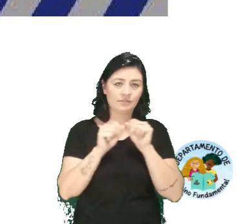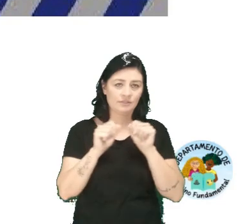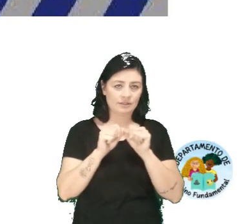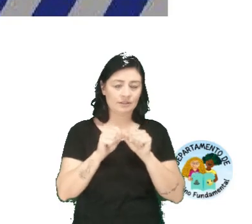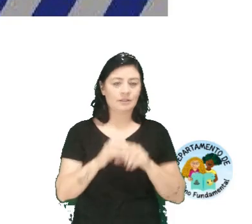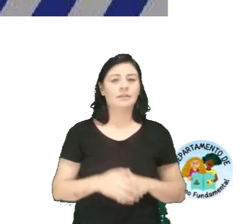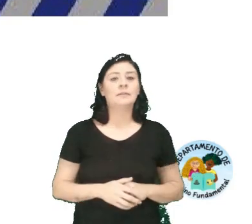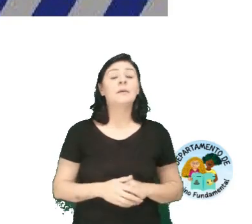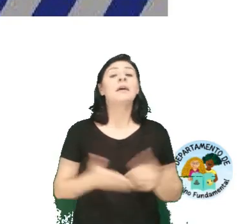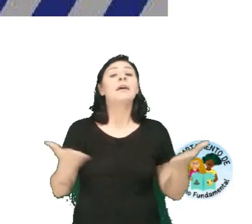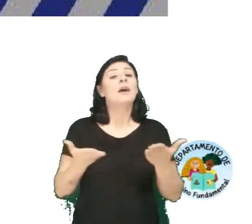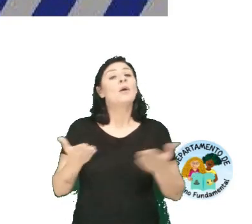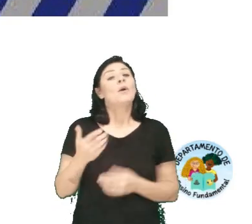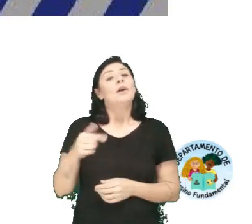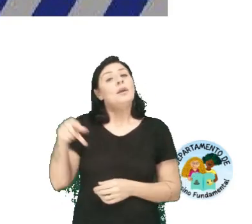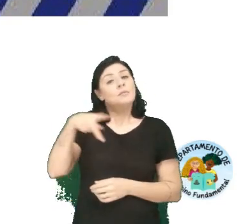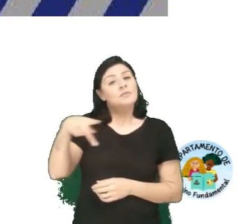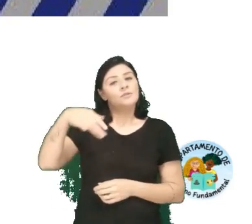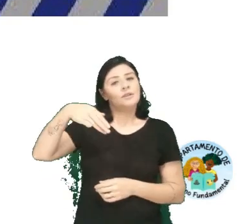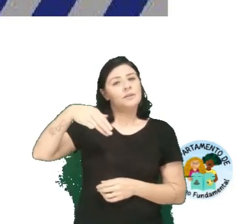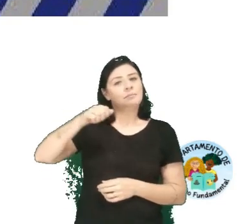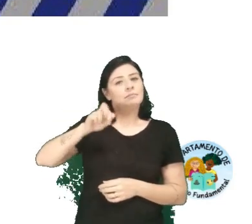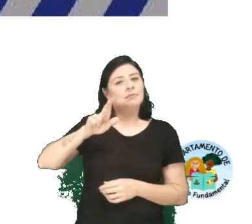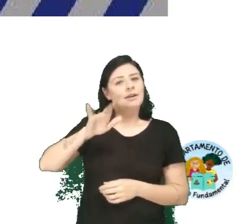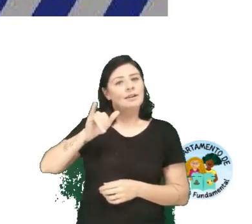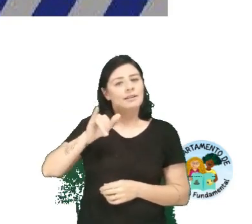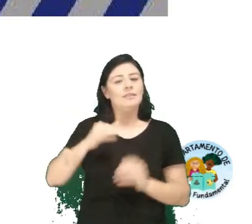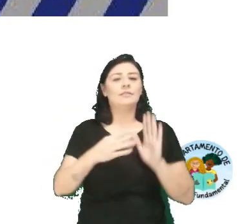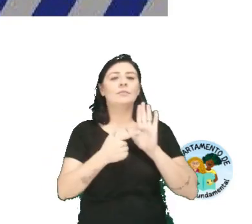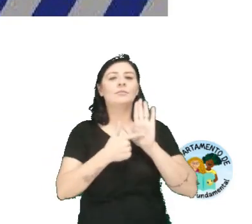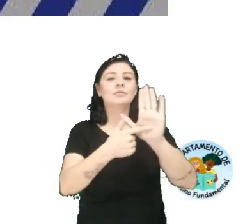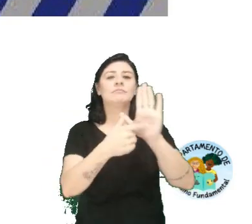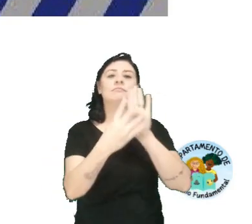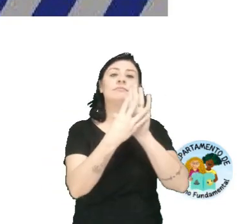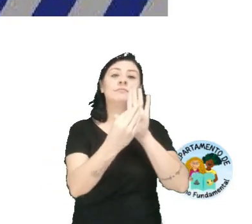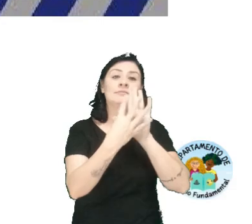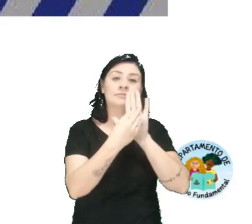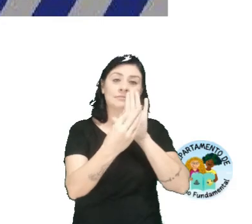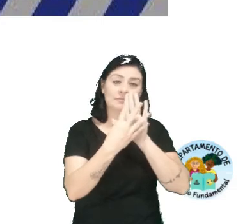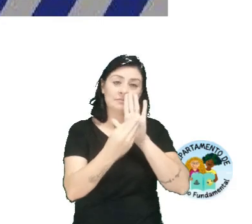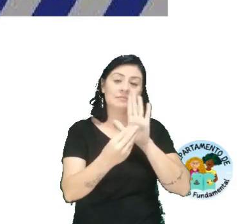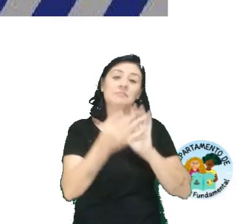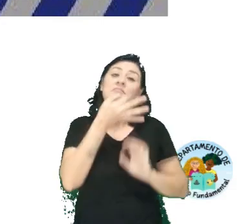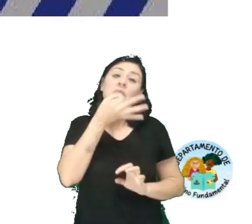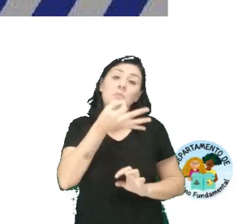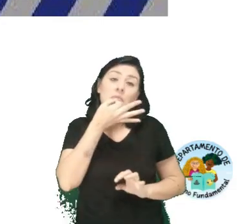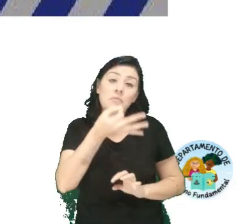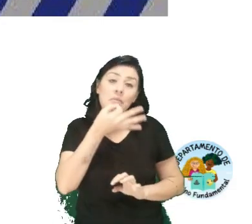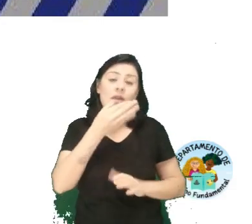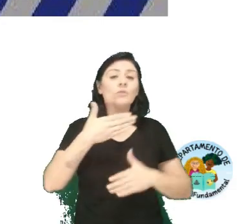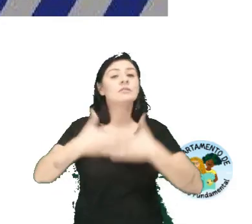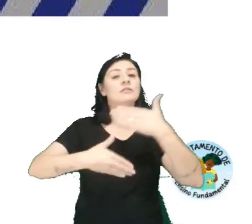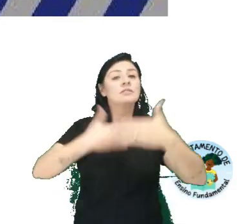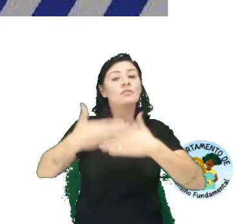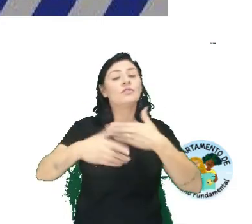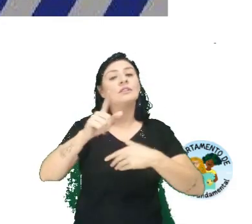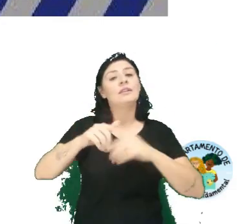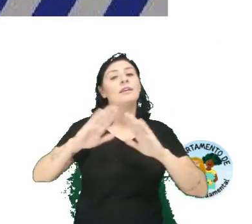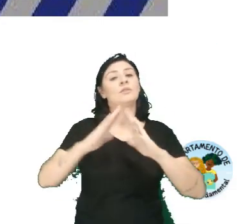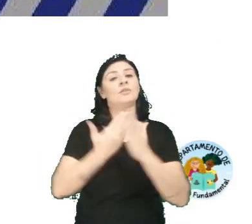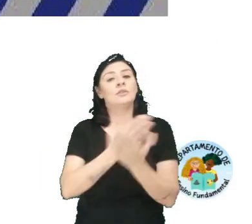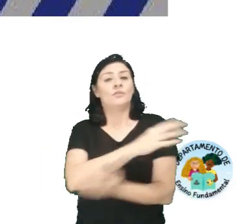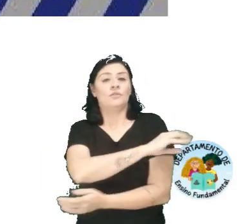Agora a professora Mari vai apresentar aqui um modelo de plano de aula, essa sugestão desenvolvida em uma turma